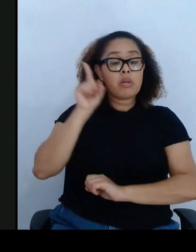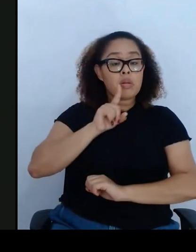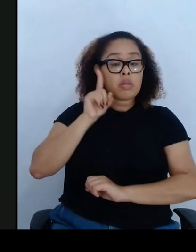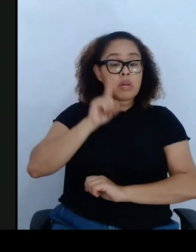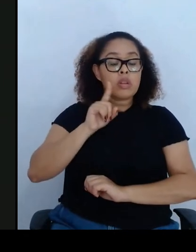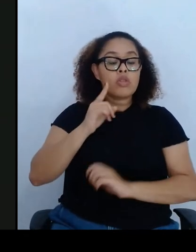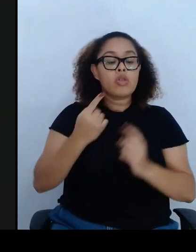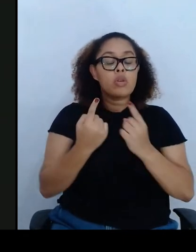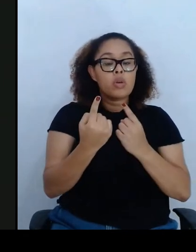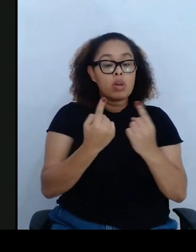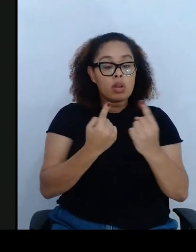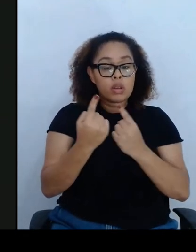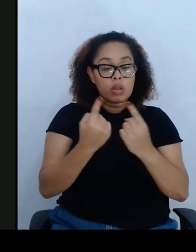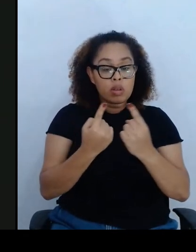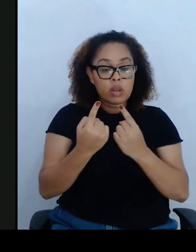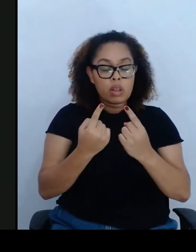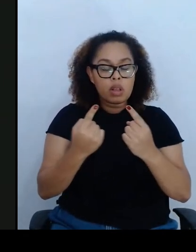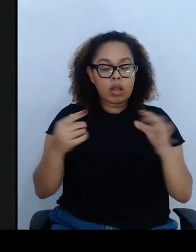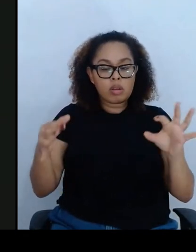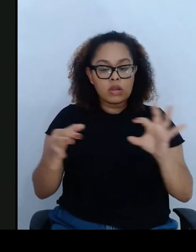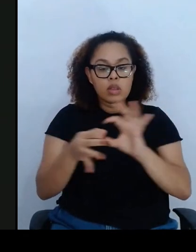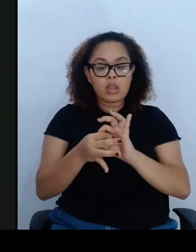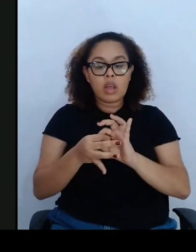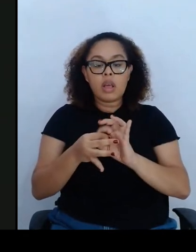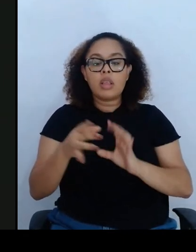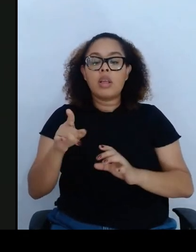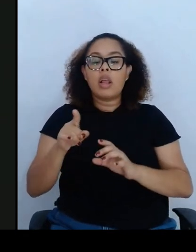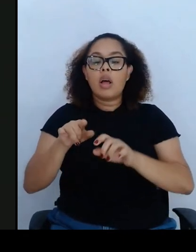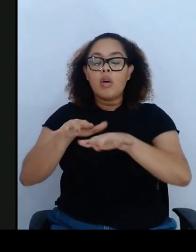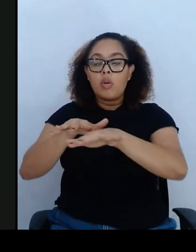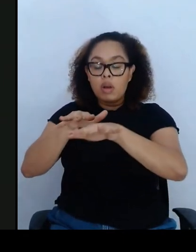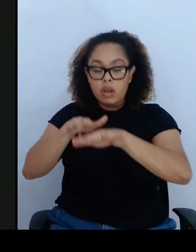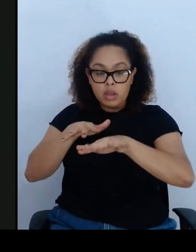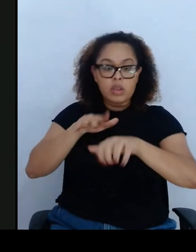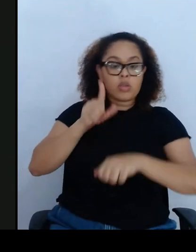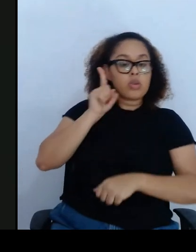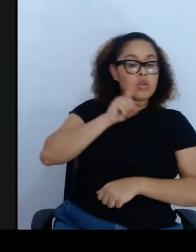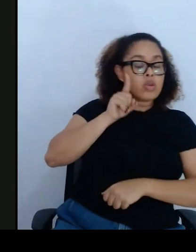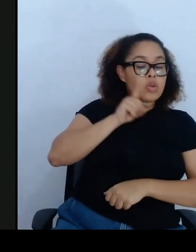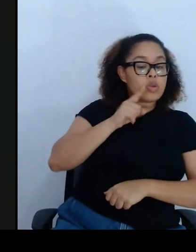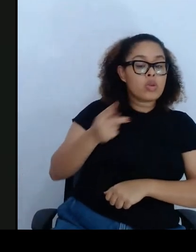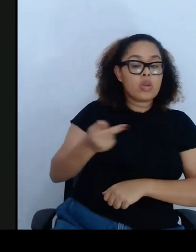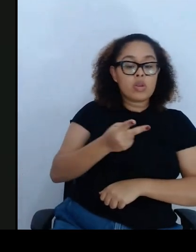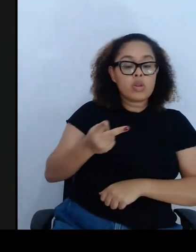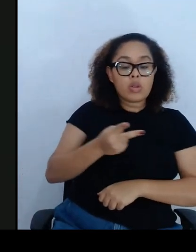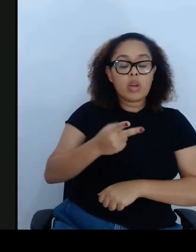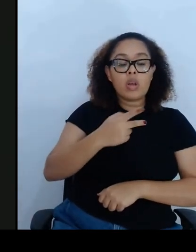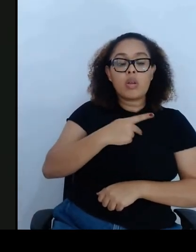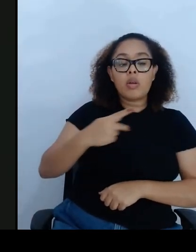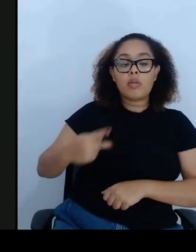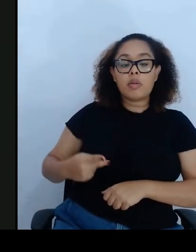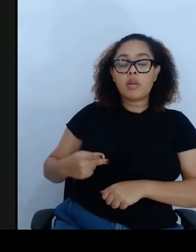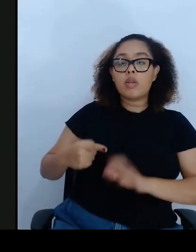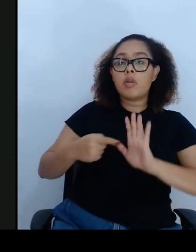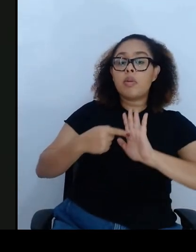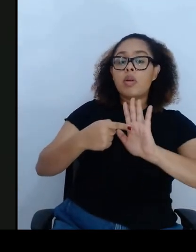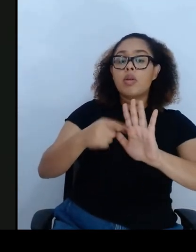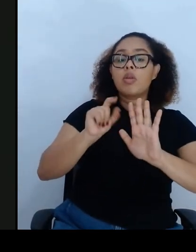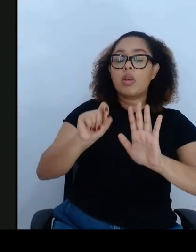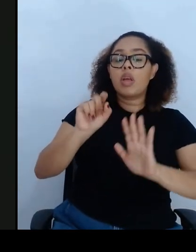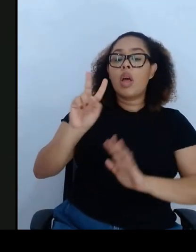próximas entre o Reino Unido e os Estados Unidos o presidente em todos os Estados Unidos declara os homossexuais uma ameaça